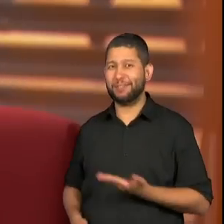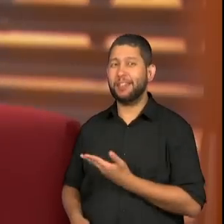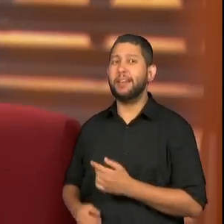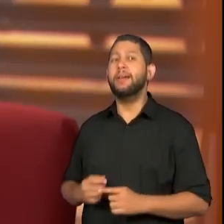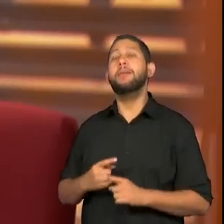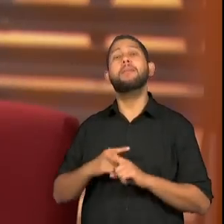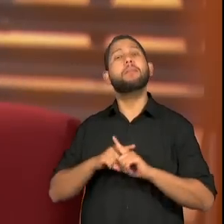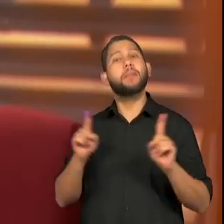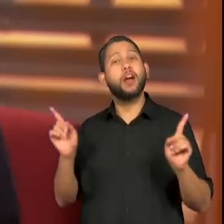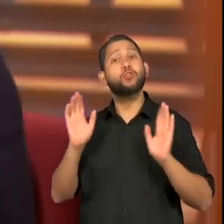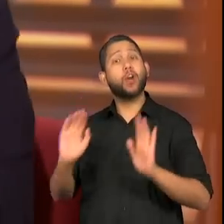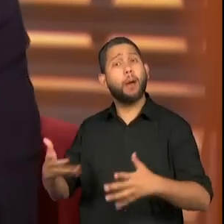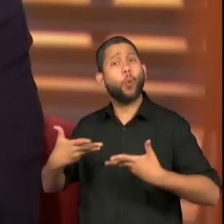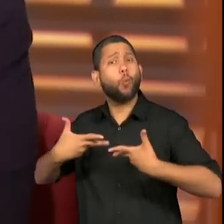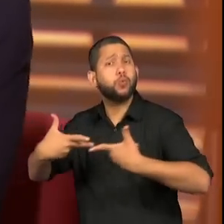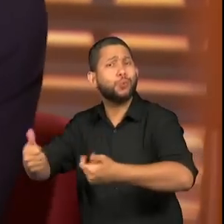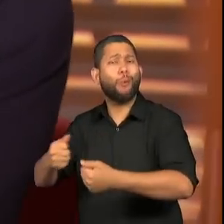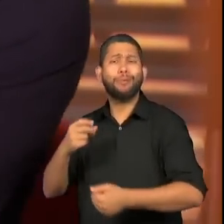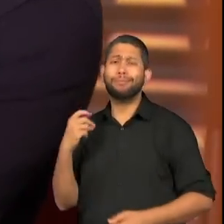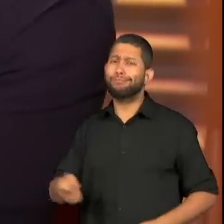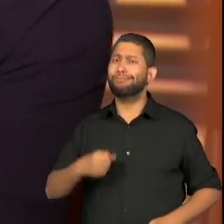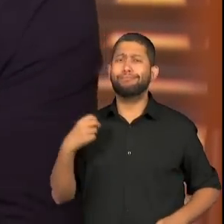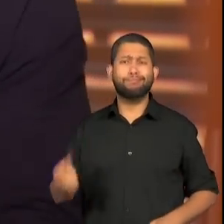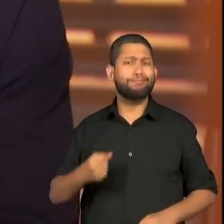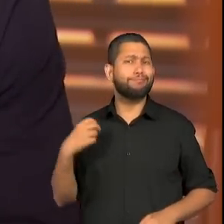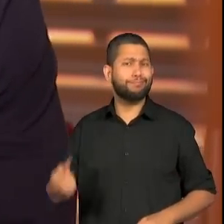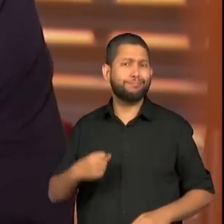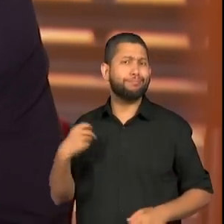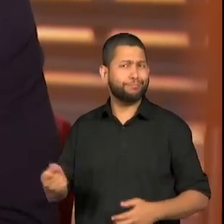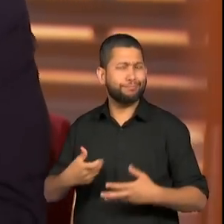era convidado para ir no programa dele, no Fausto,